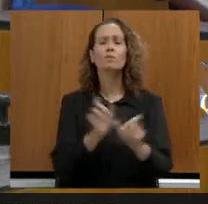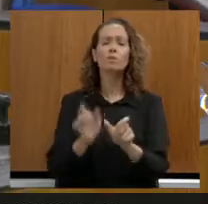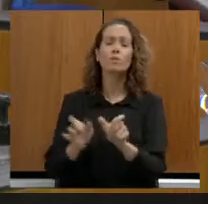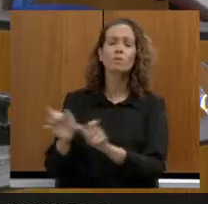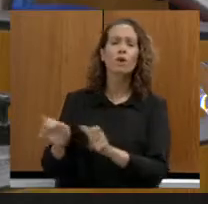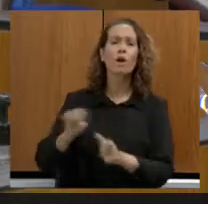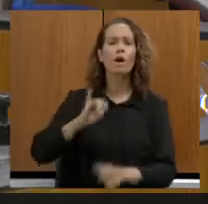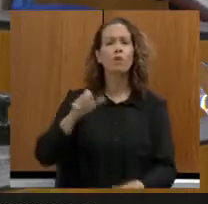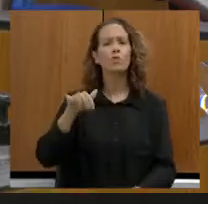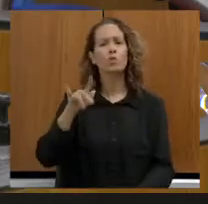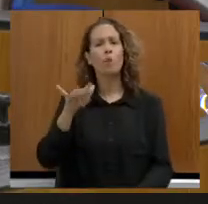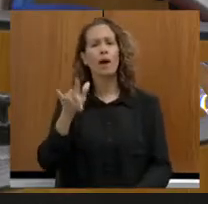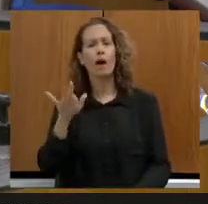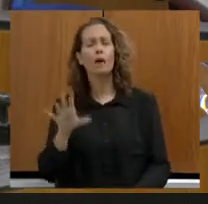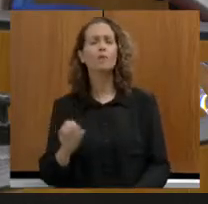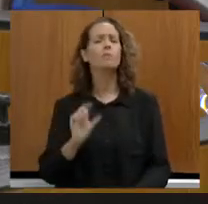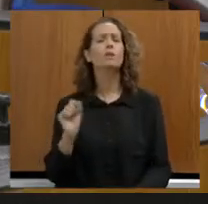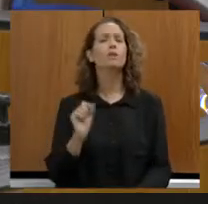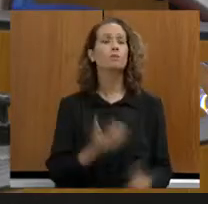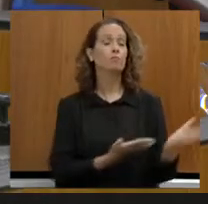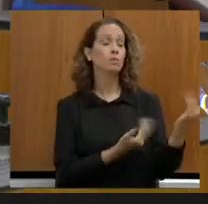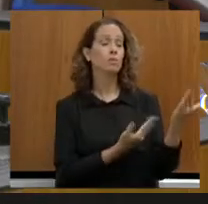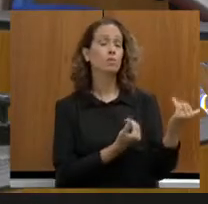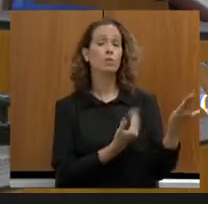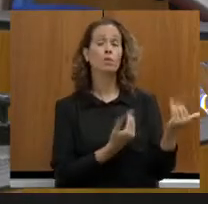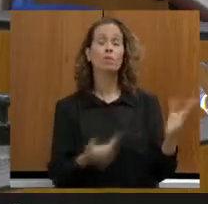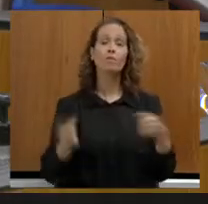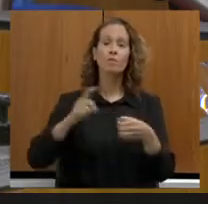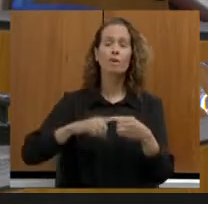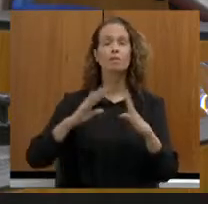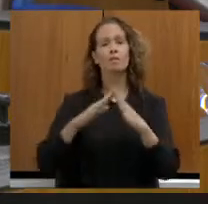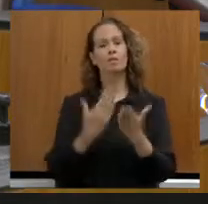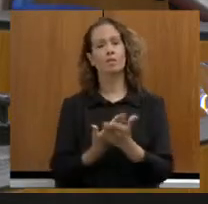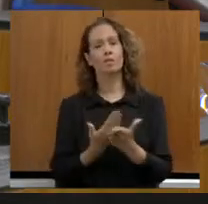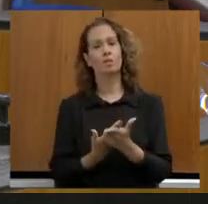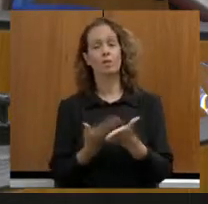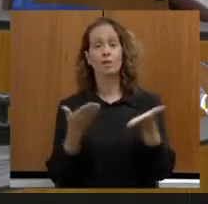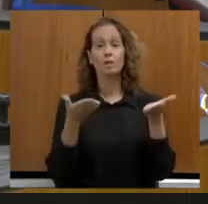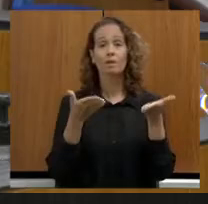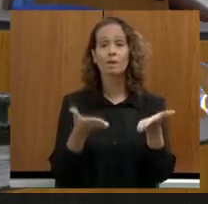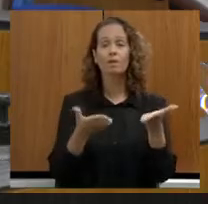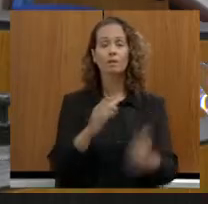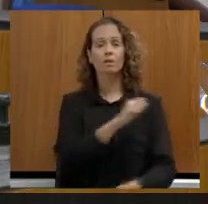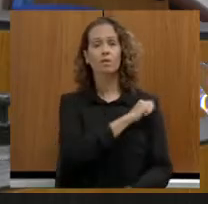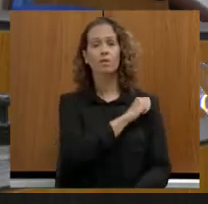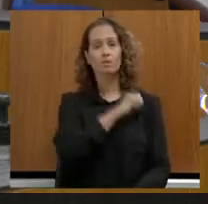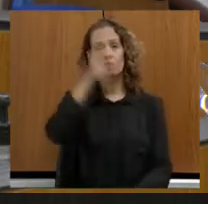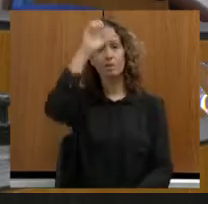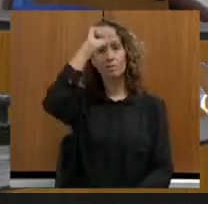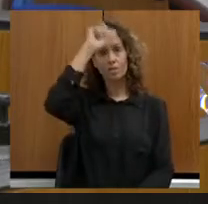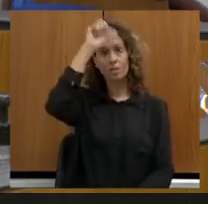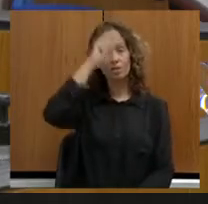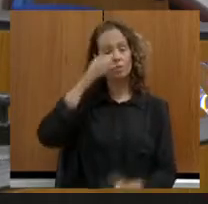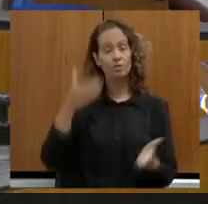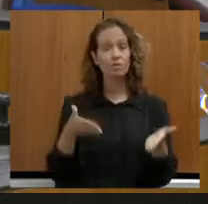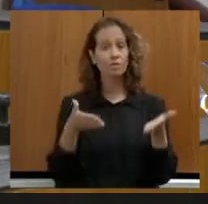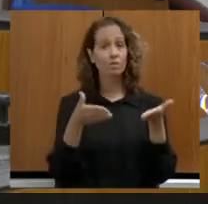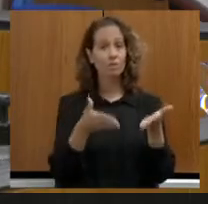fazer com que os nossos jovens possam ir às escolas L que o aluno aprende ali que ele tem